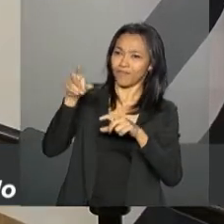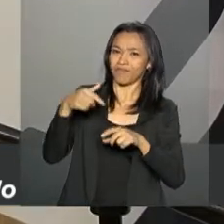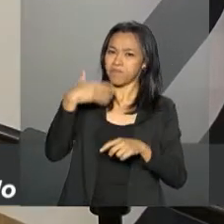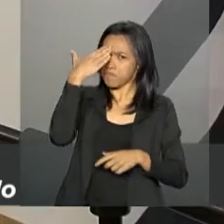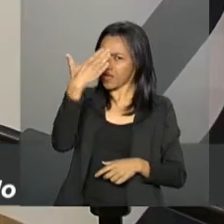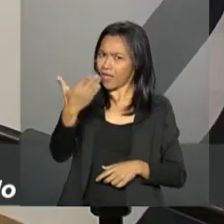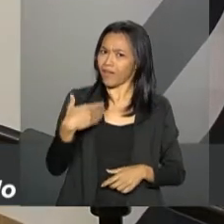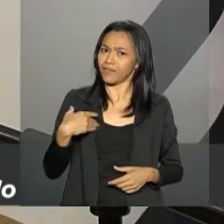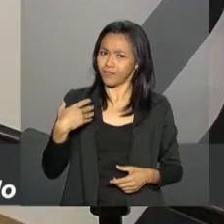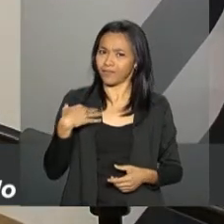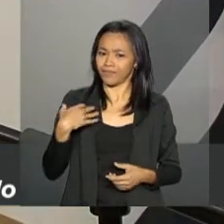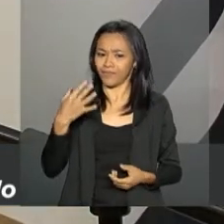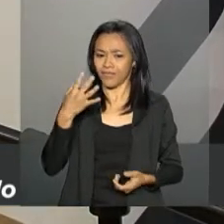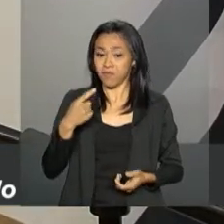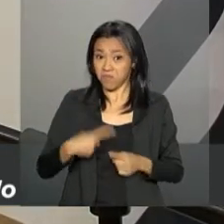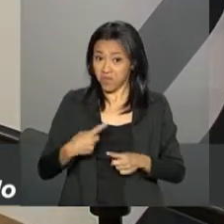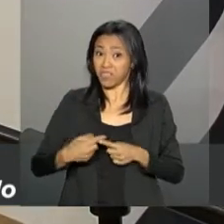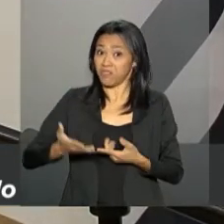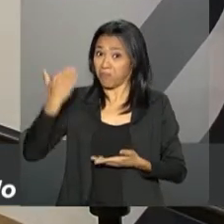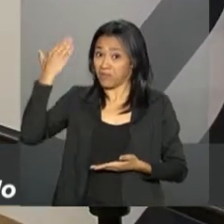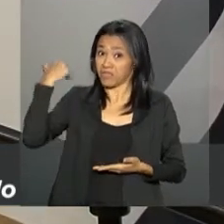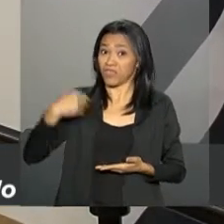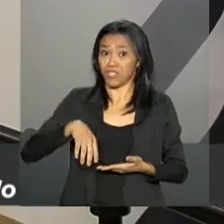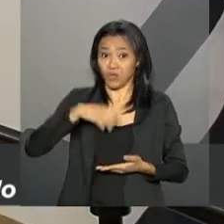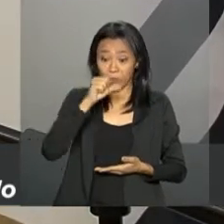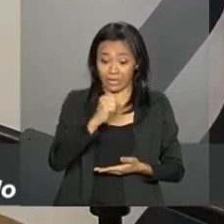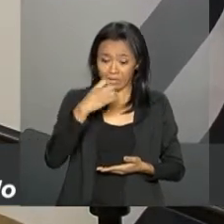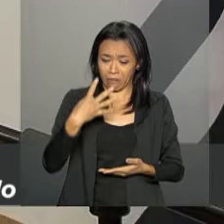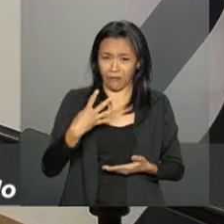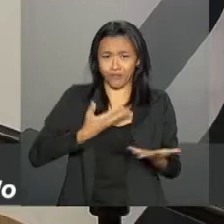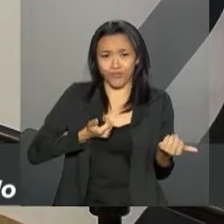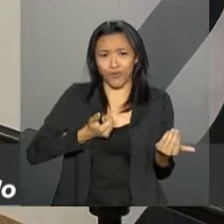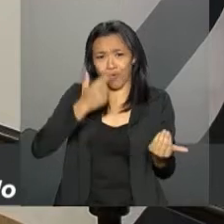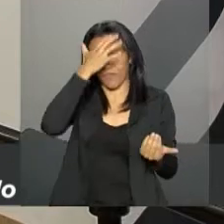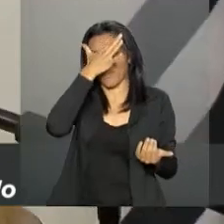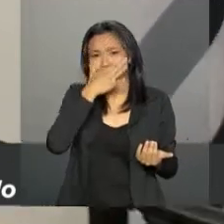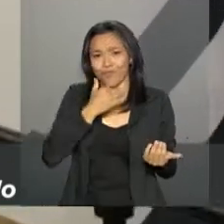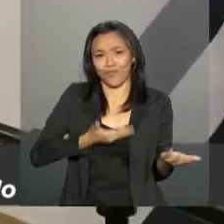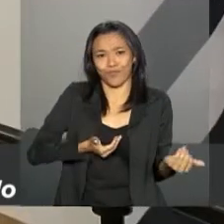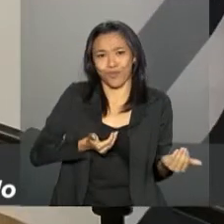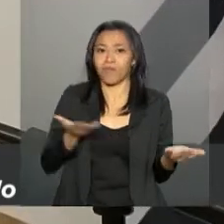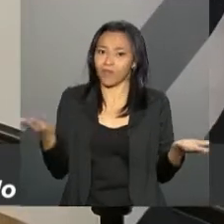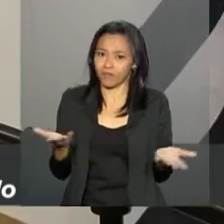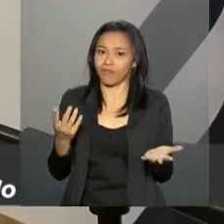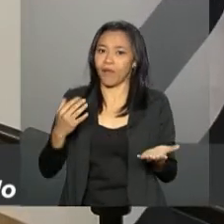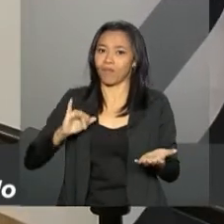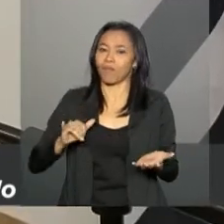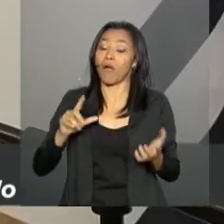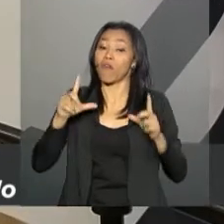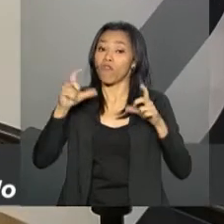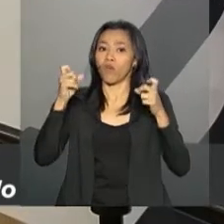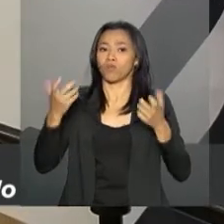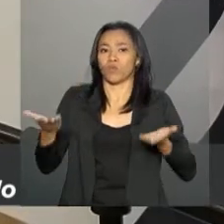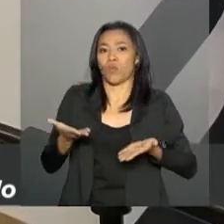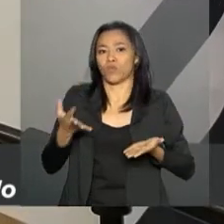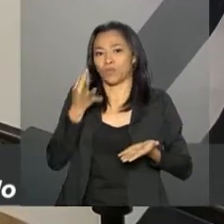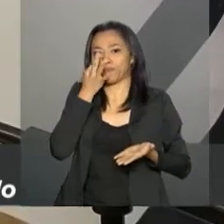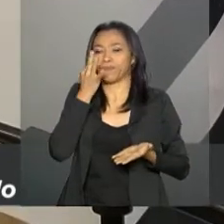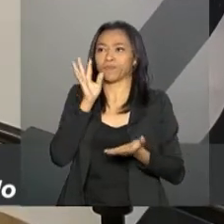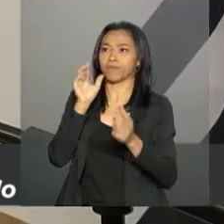um retrato meu atual. Se botasse lá de 84, seria muito jovem, né? Mas o retrato